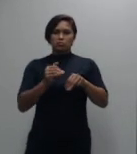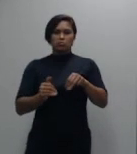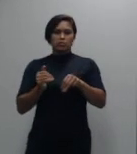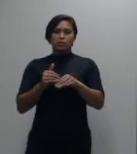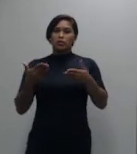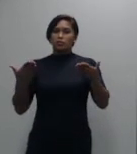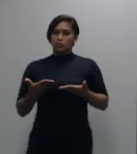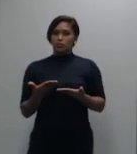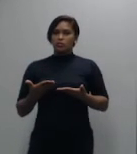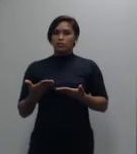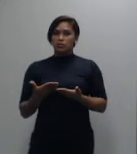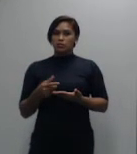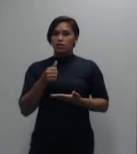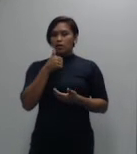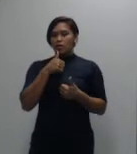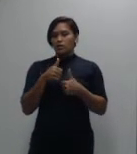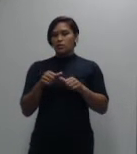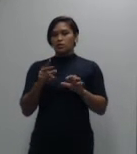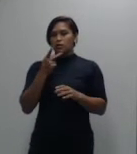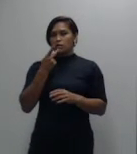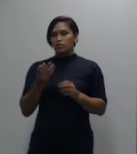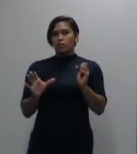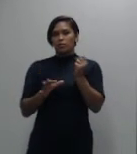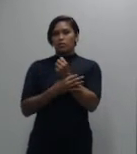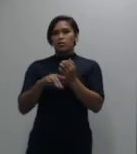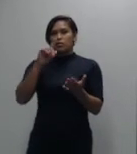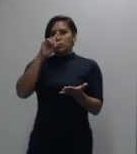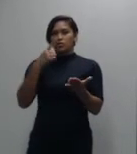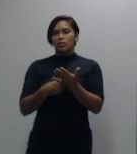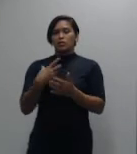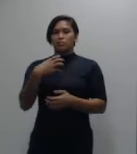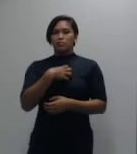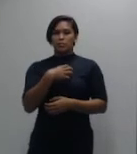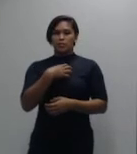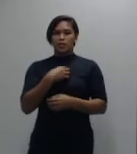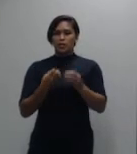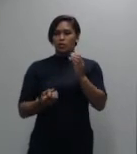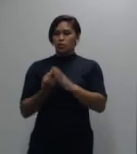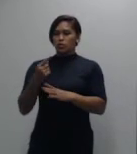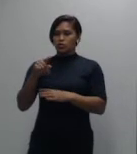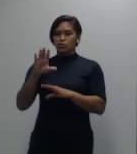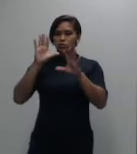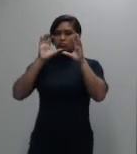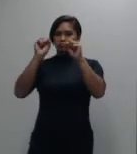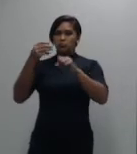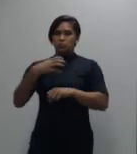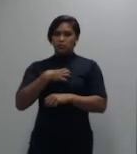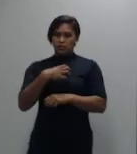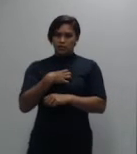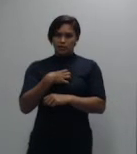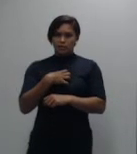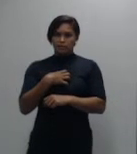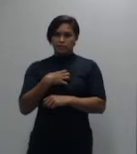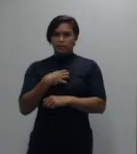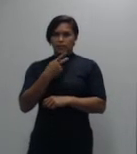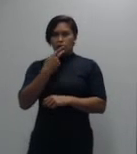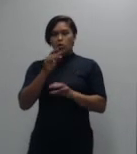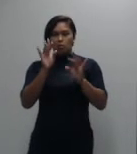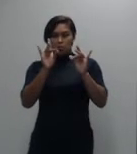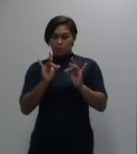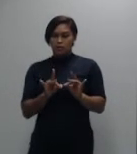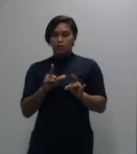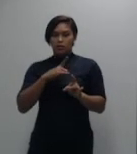é o estamos falando de um mandado de segurança de um do que notícia da Bahia originário tribunal de trabalho onde houve uma peculiaridade